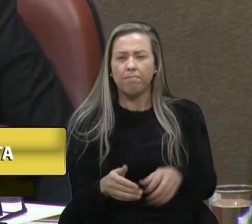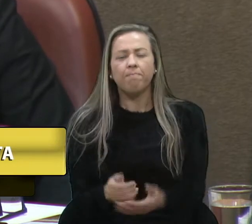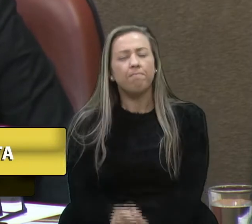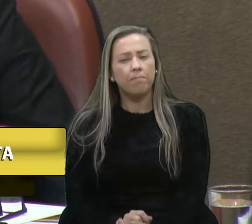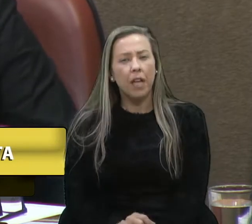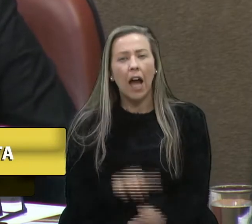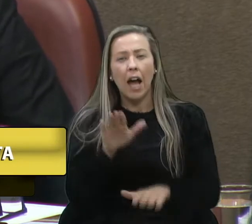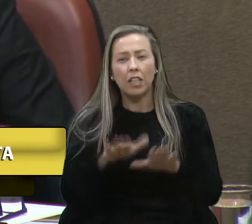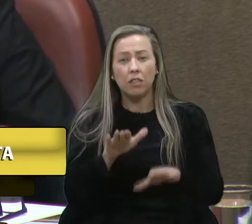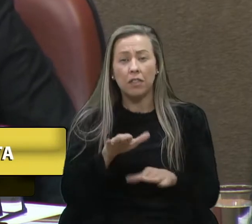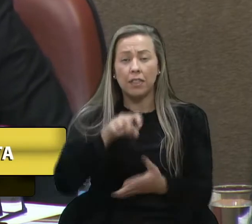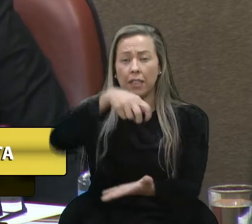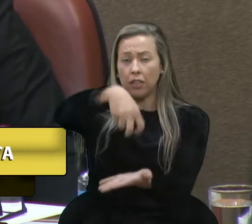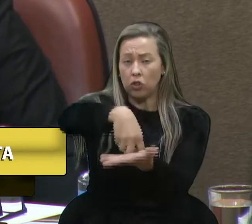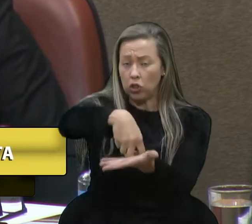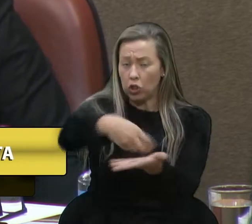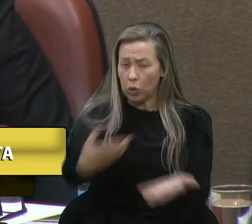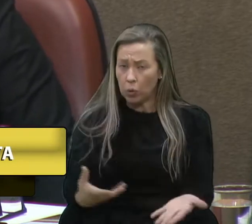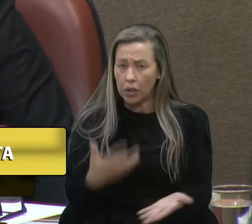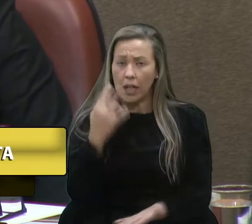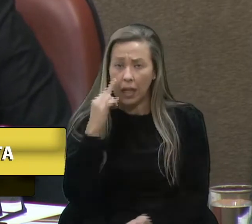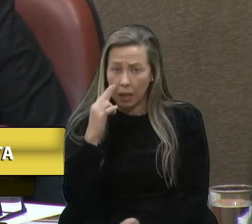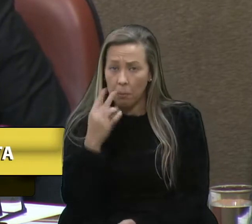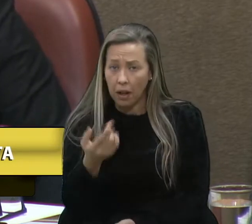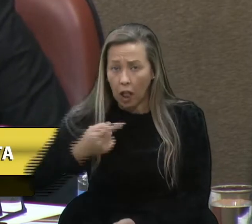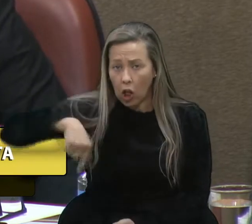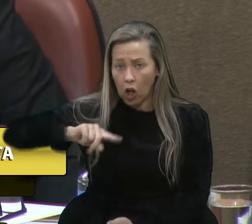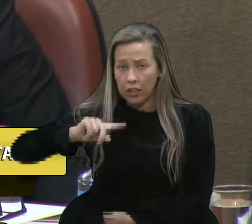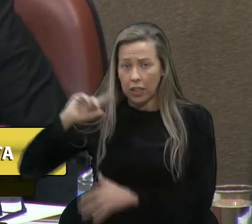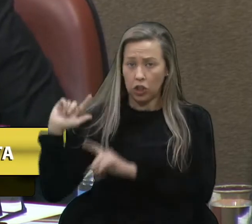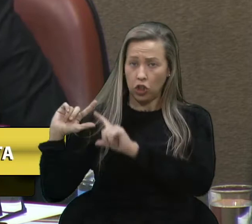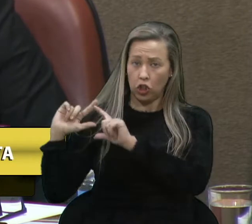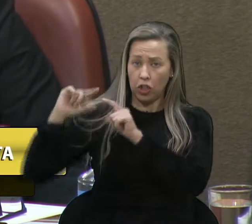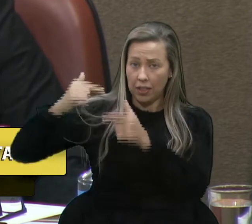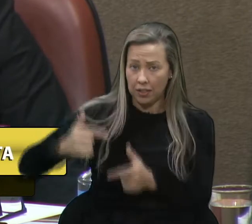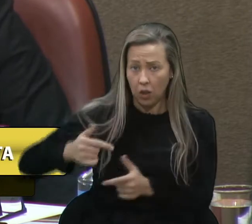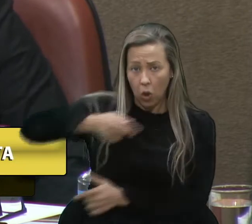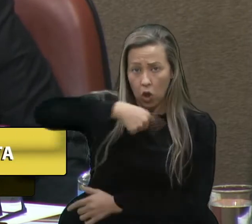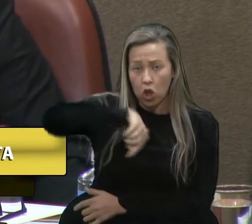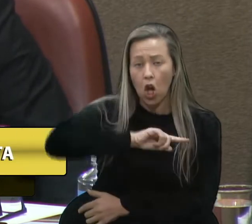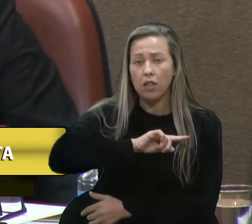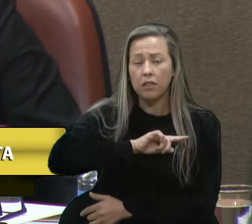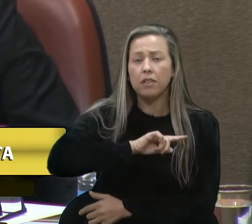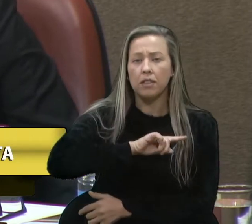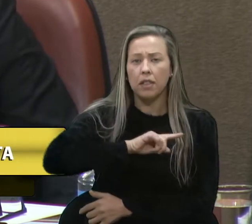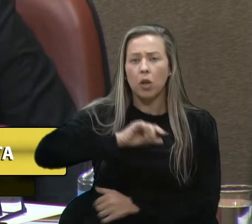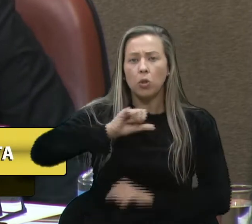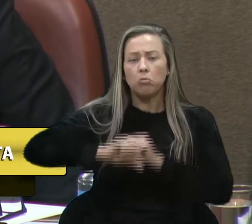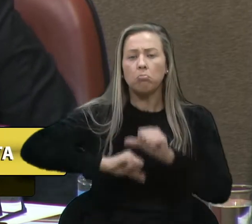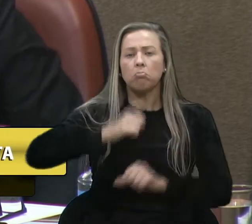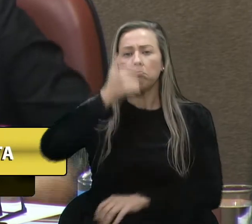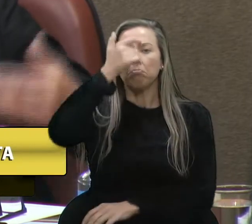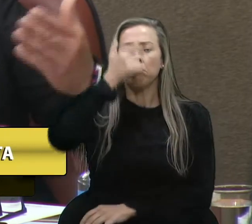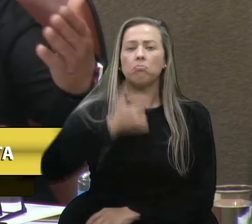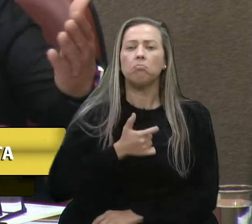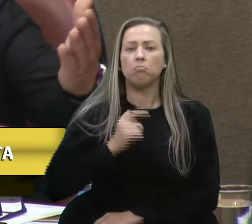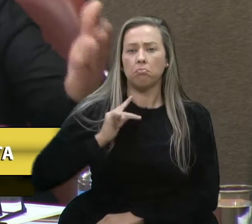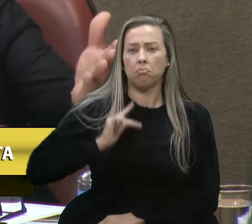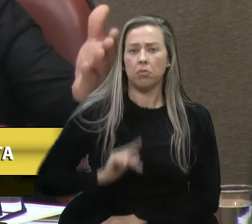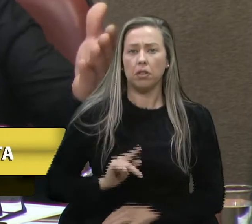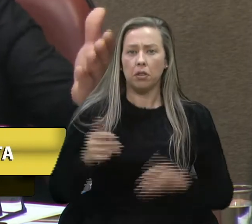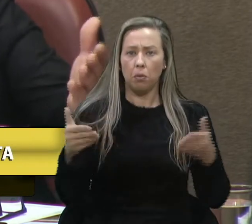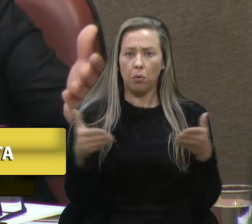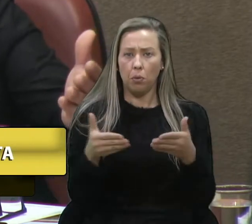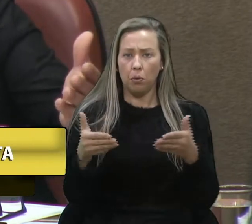muitas vezes um castigo, né? Fez com que nós nos transformássemos nas pessoas que nós somos